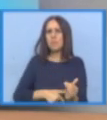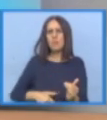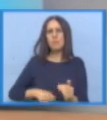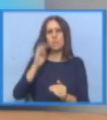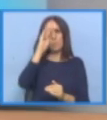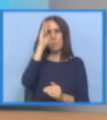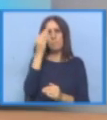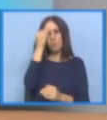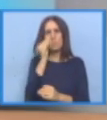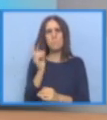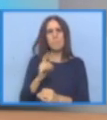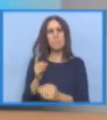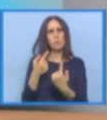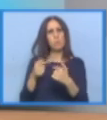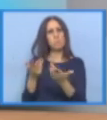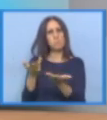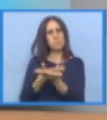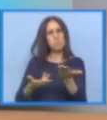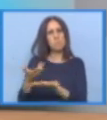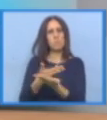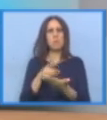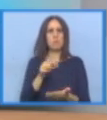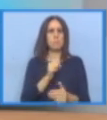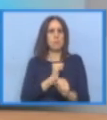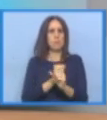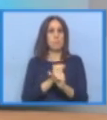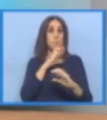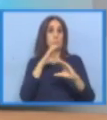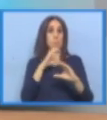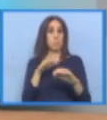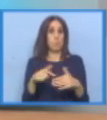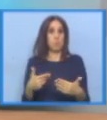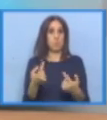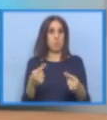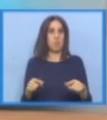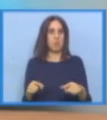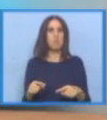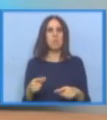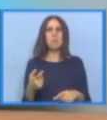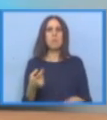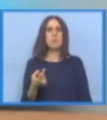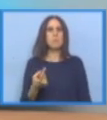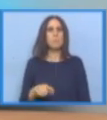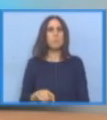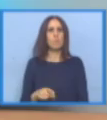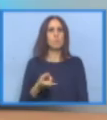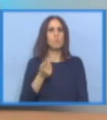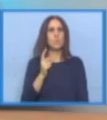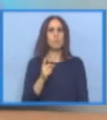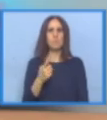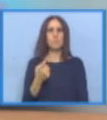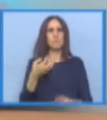reunindo sistematicamente. Portanto, há um trabalho, até com as condições de comunicação que é hoje em dia, que vai muito para além